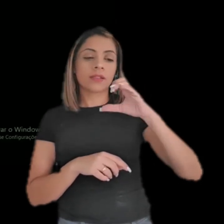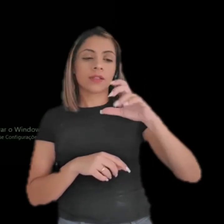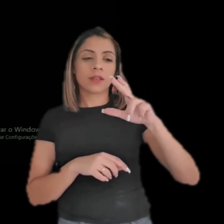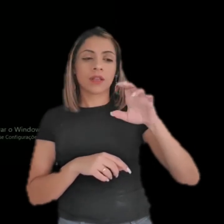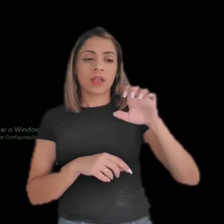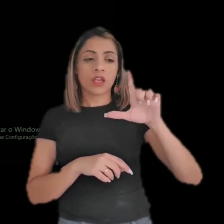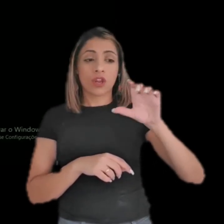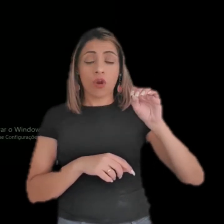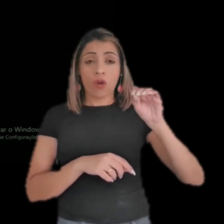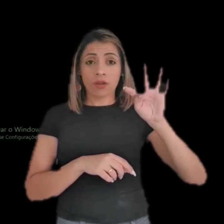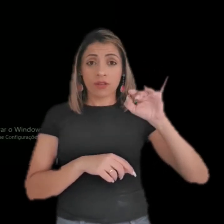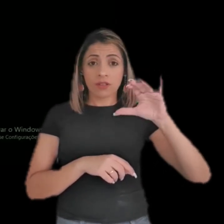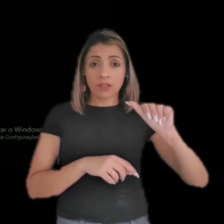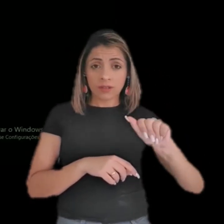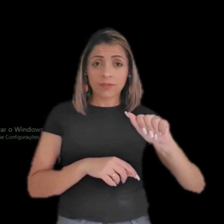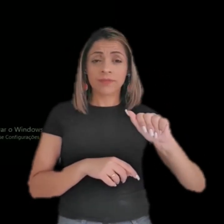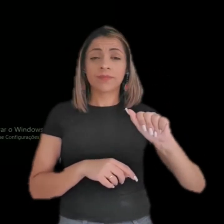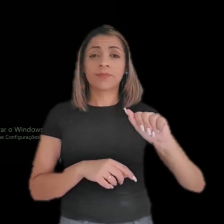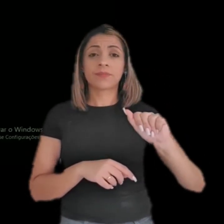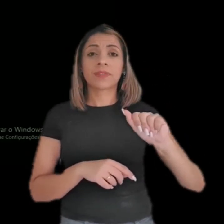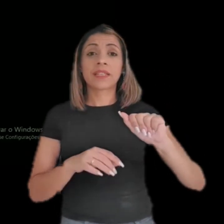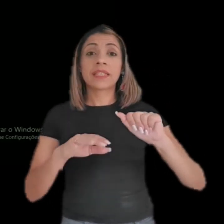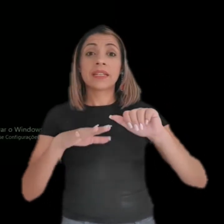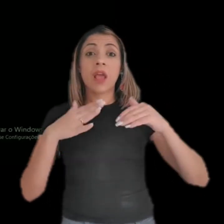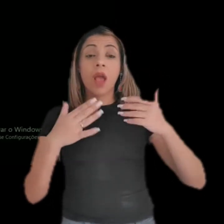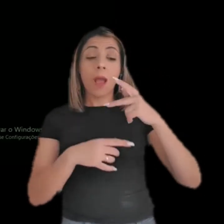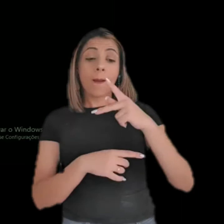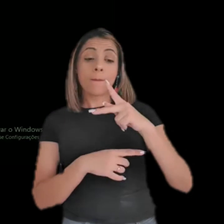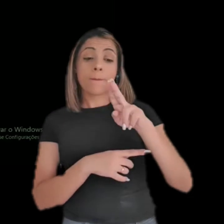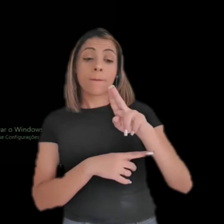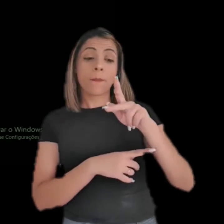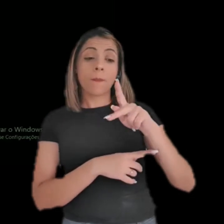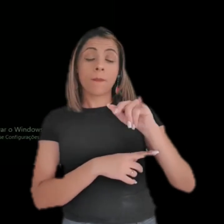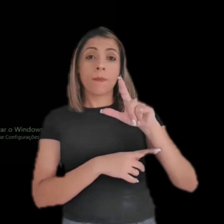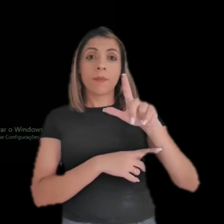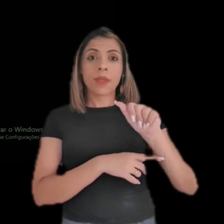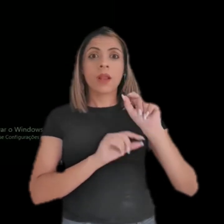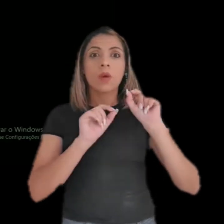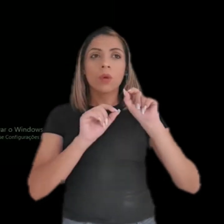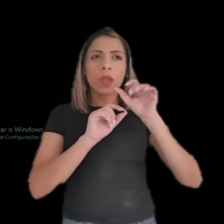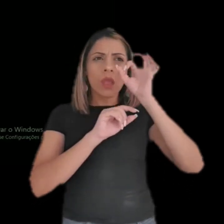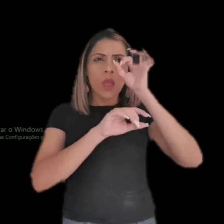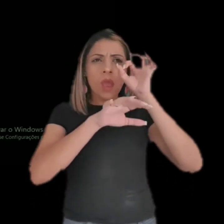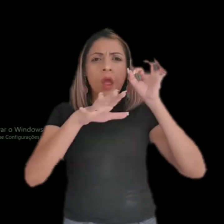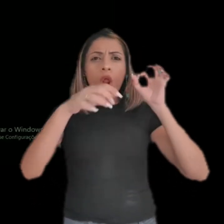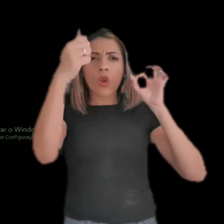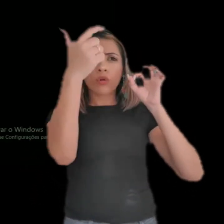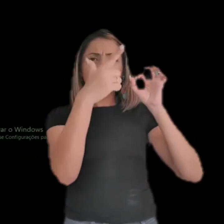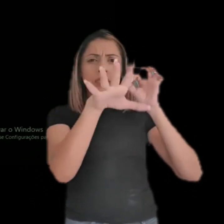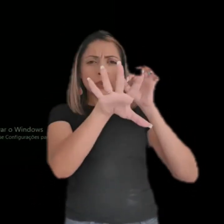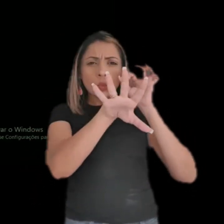no esquema, nós temos aqui que a pupila é essa abertura aqui por onde vai entrar a luz,